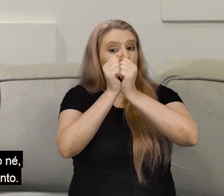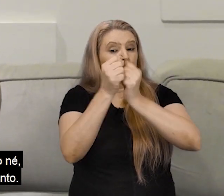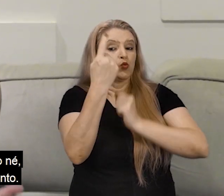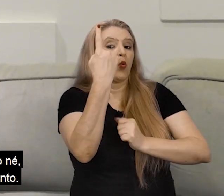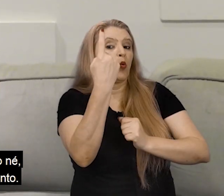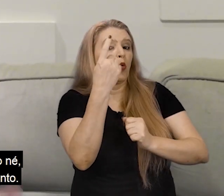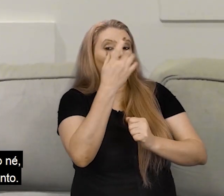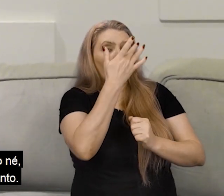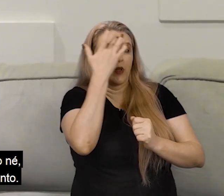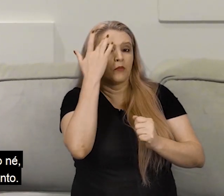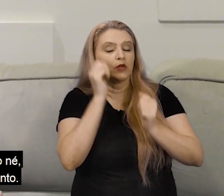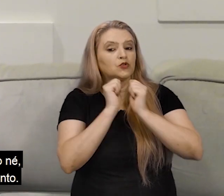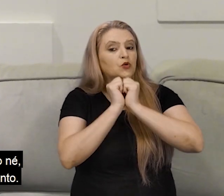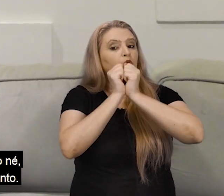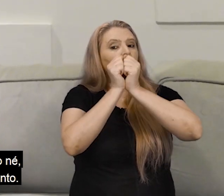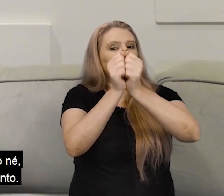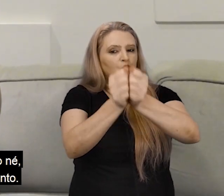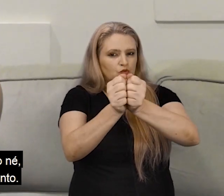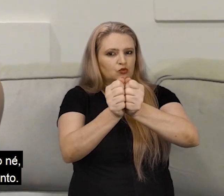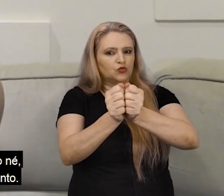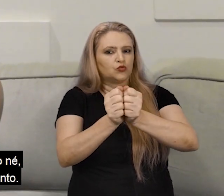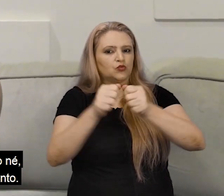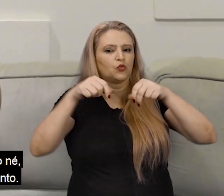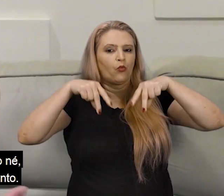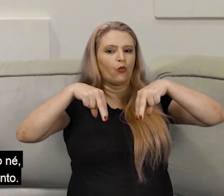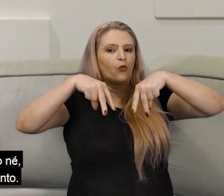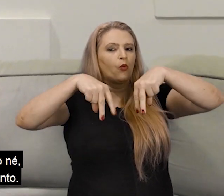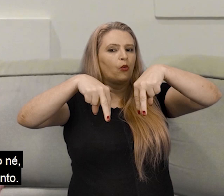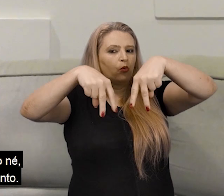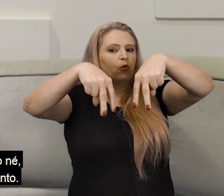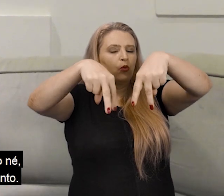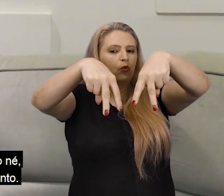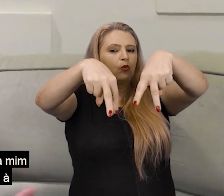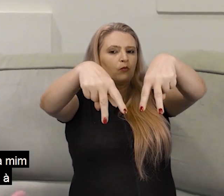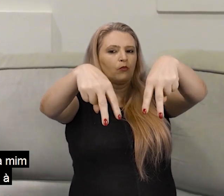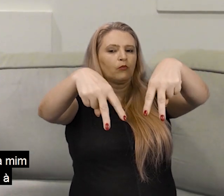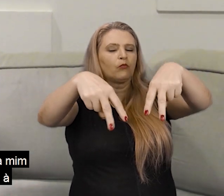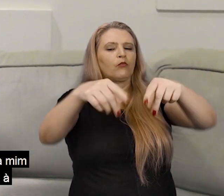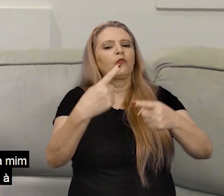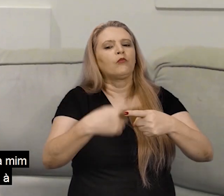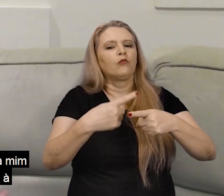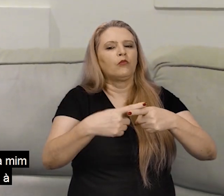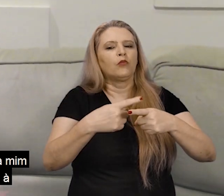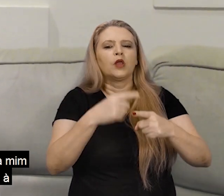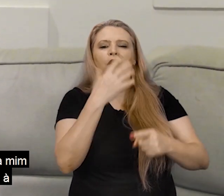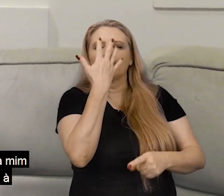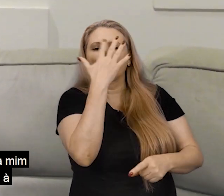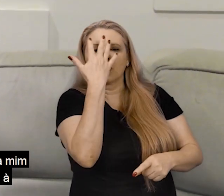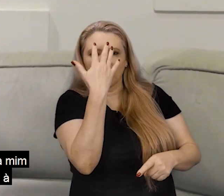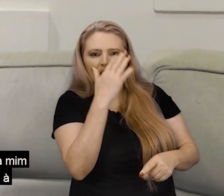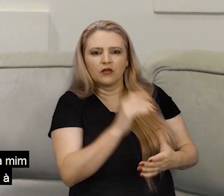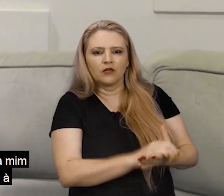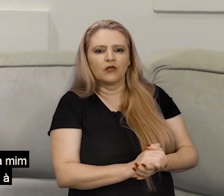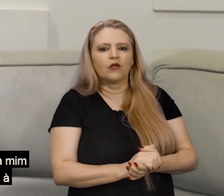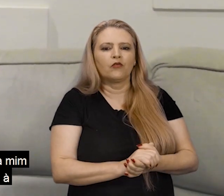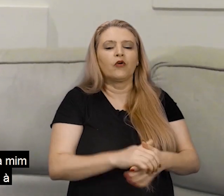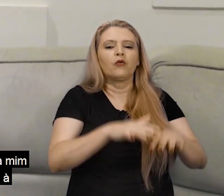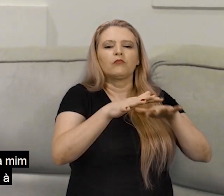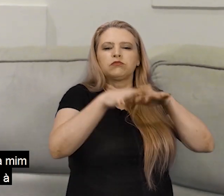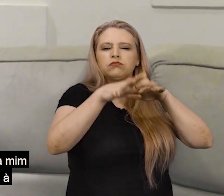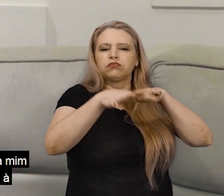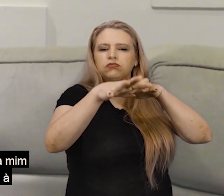para esses momentos de percurso, né? Porque geralmente os blocos ficam em movimento, eles fazem um caminho, né? Eles andam.